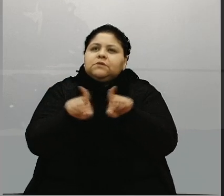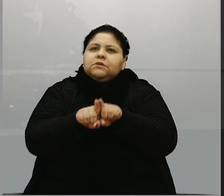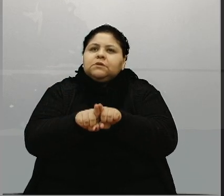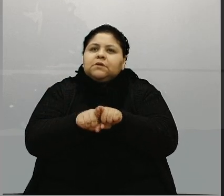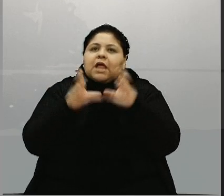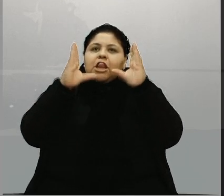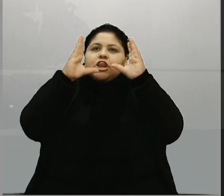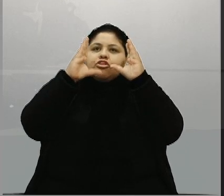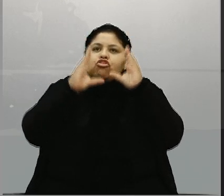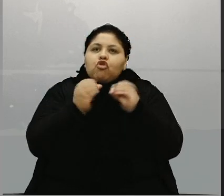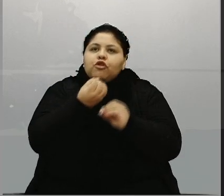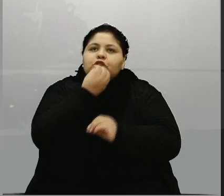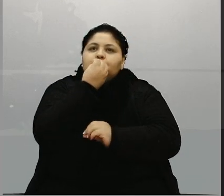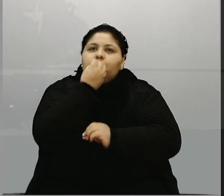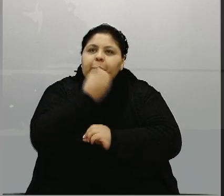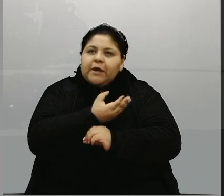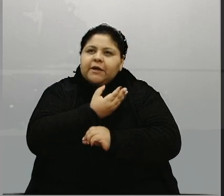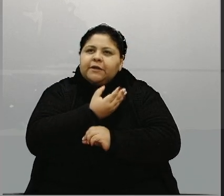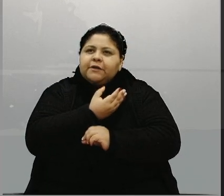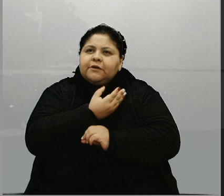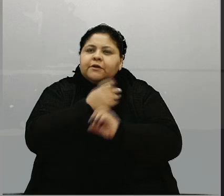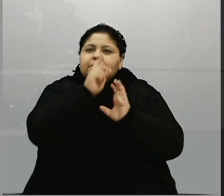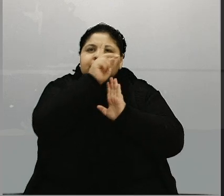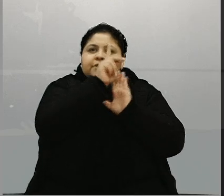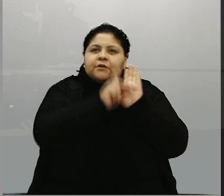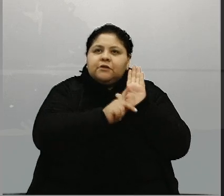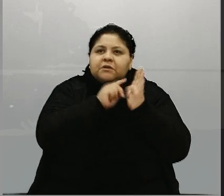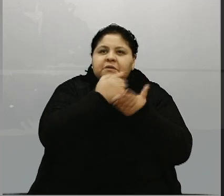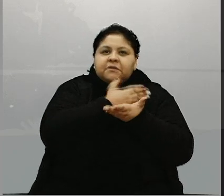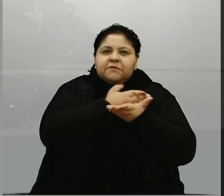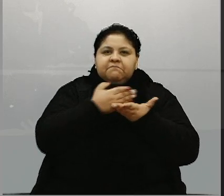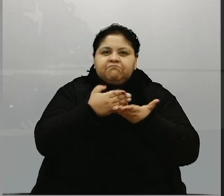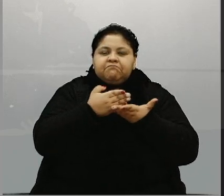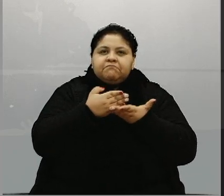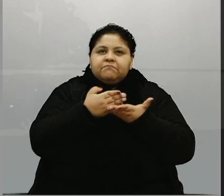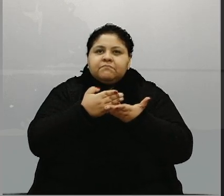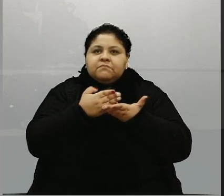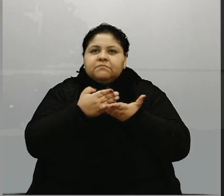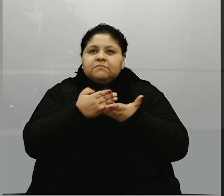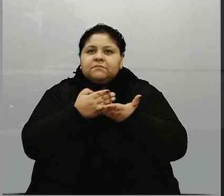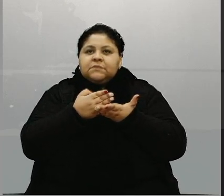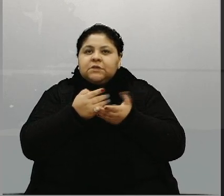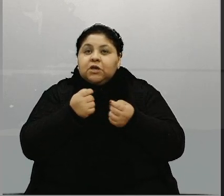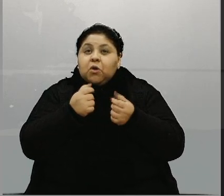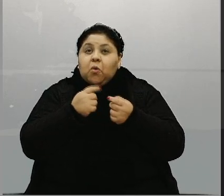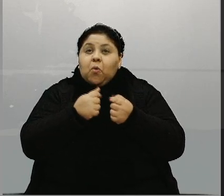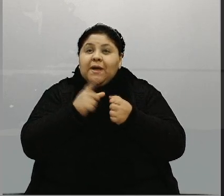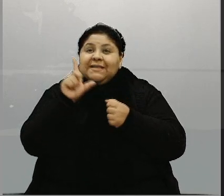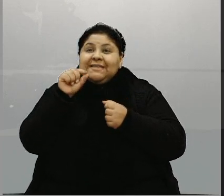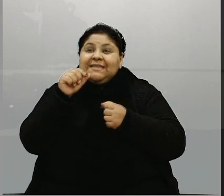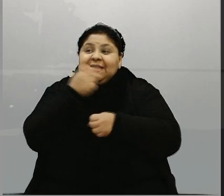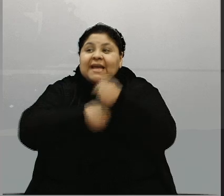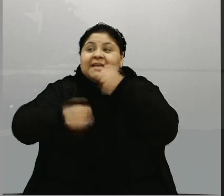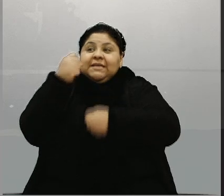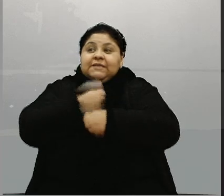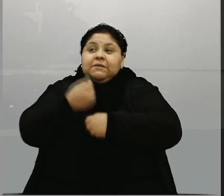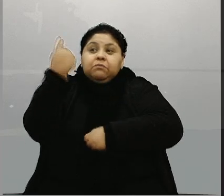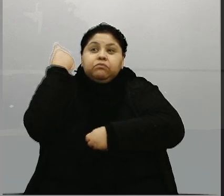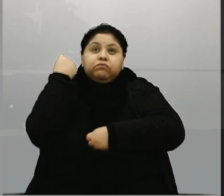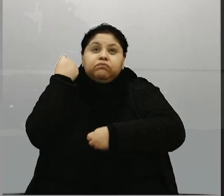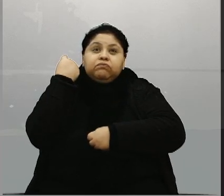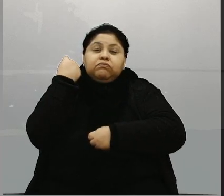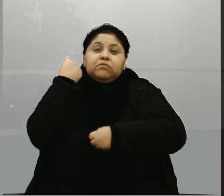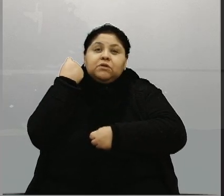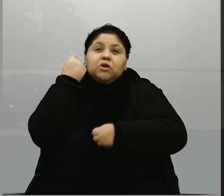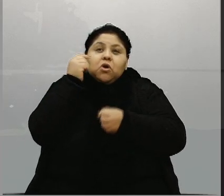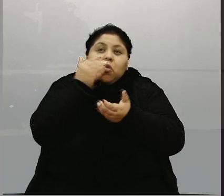Noite do Bem, que foi logo o projeto que nós iniciamos aqui há quase 10 anos atrás, né? Foi a nossa menina